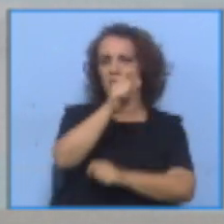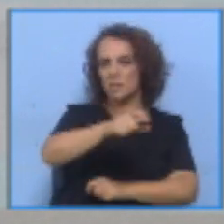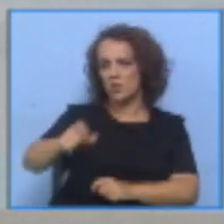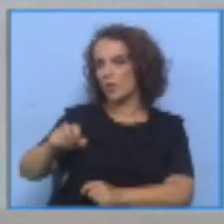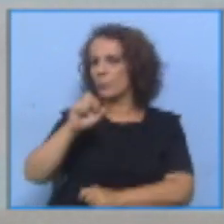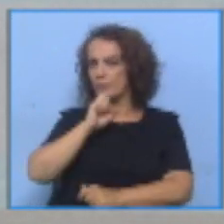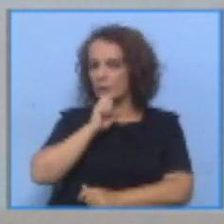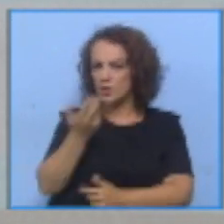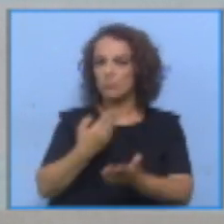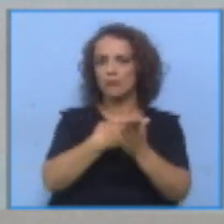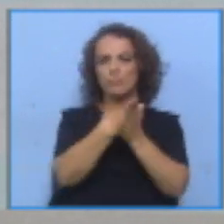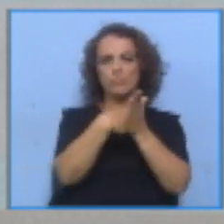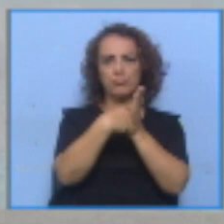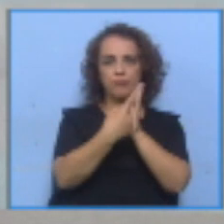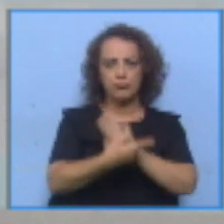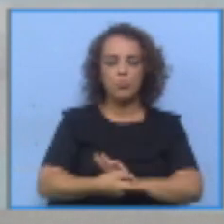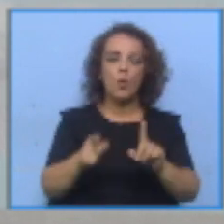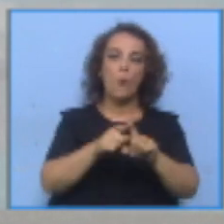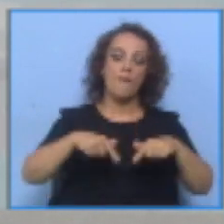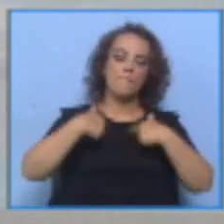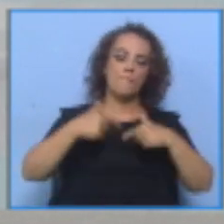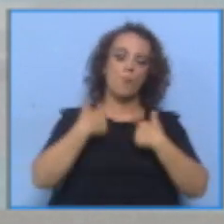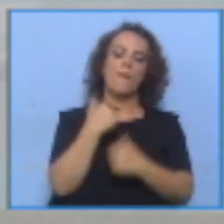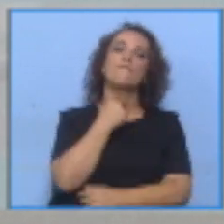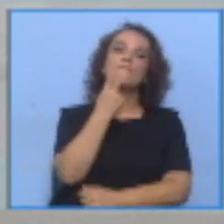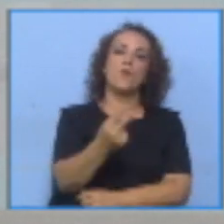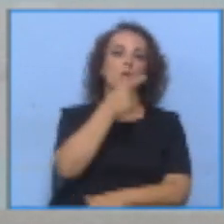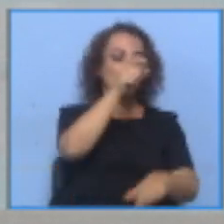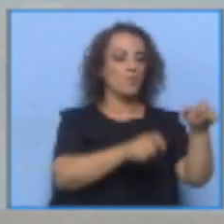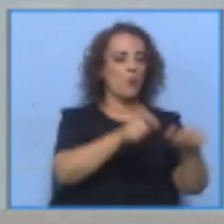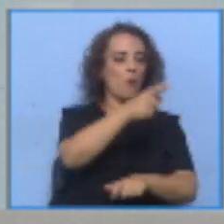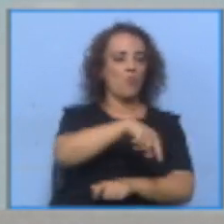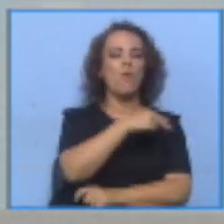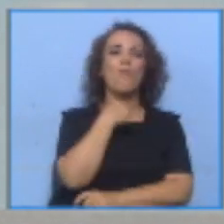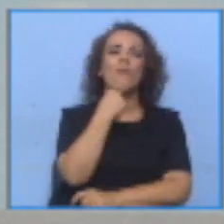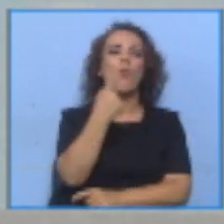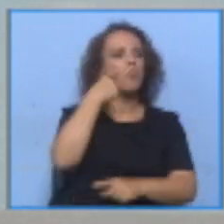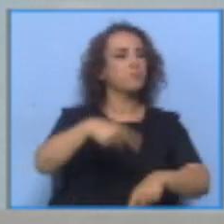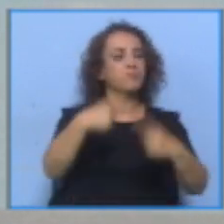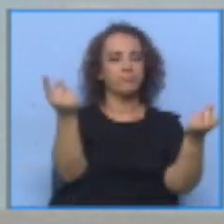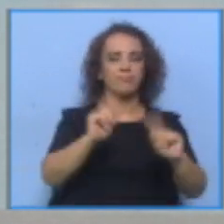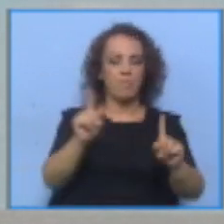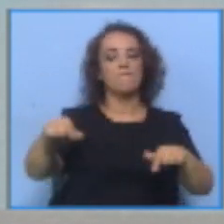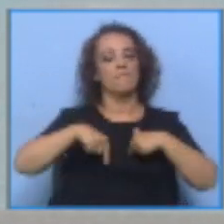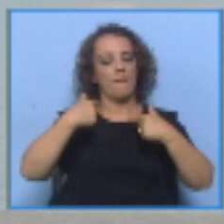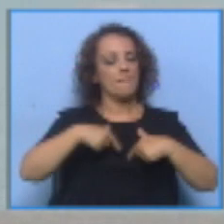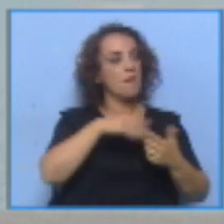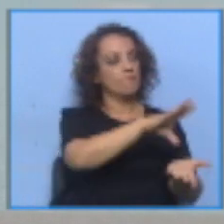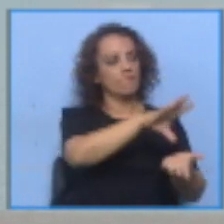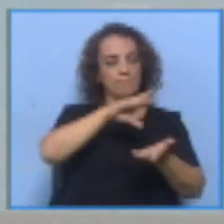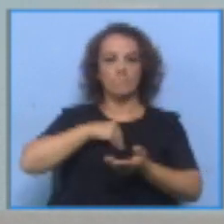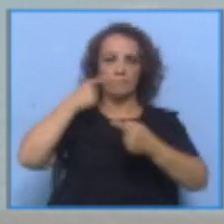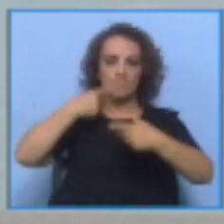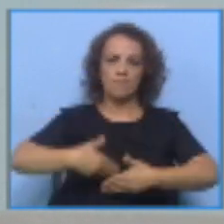possa ser voz destes povos tão excluídos e tão sem voz, que tantas vezes não